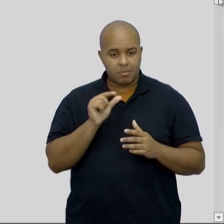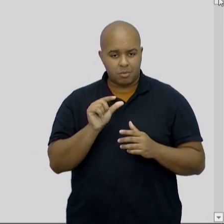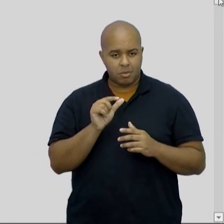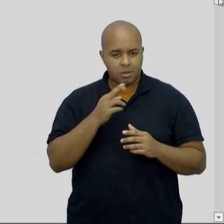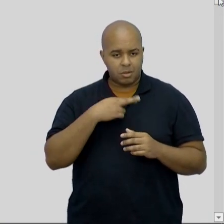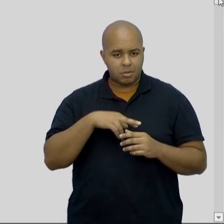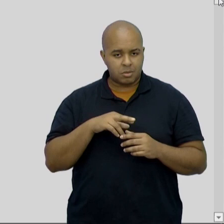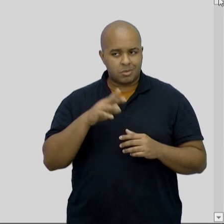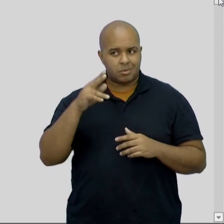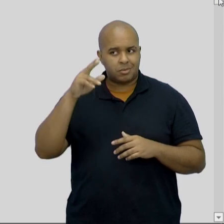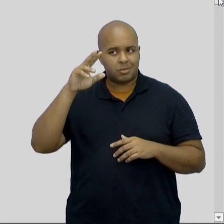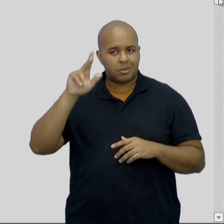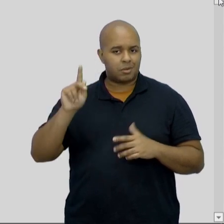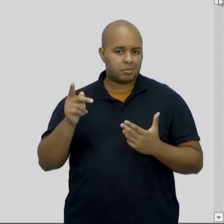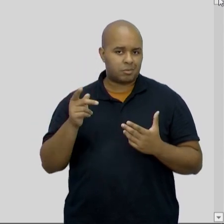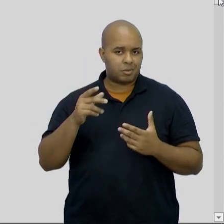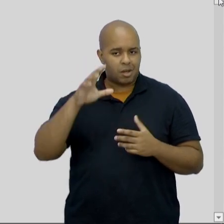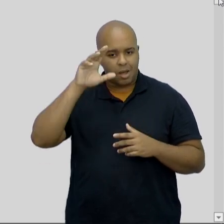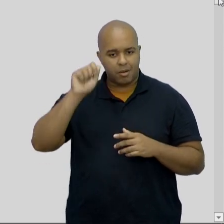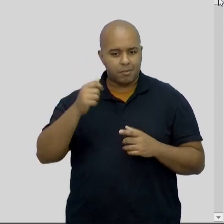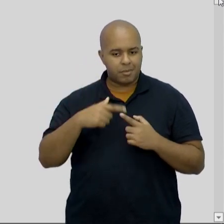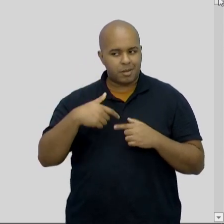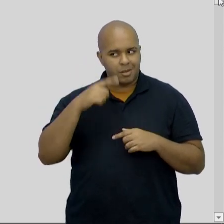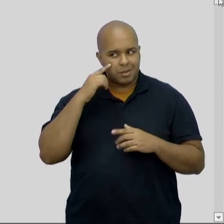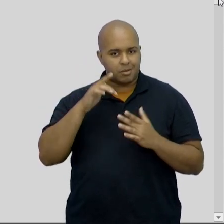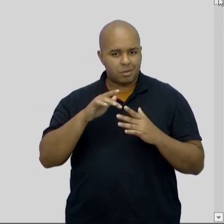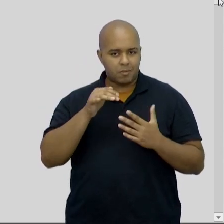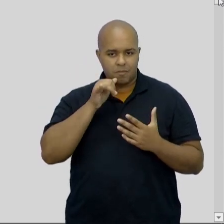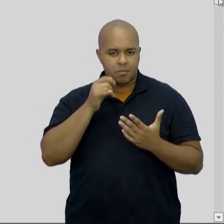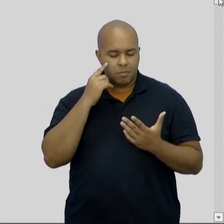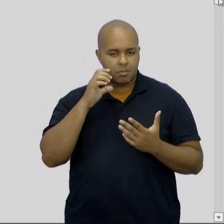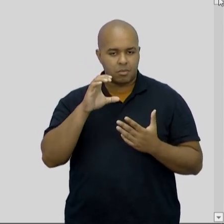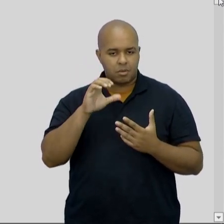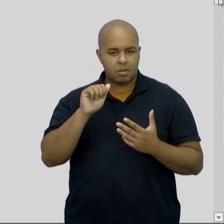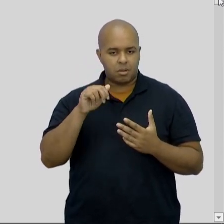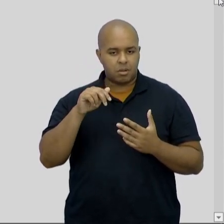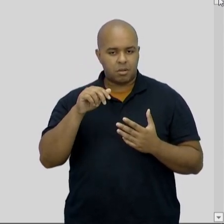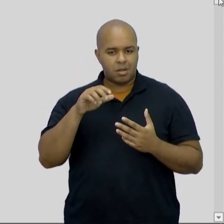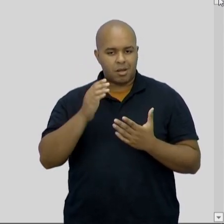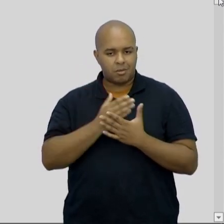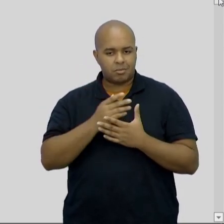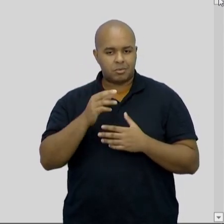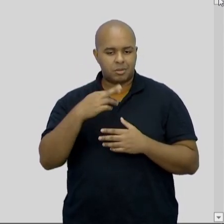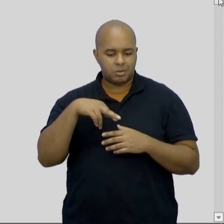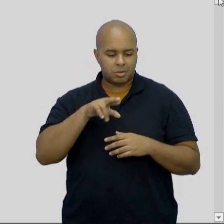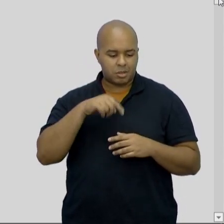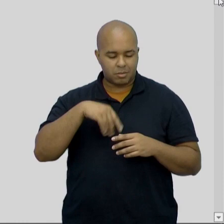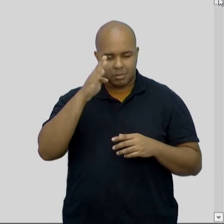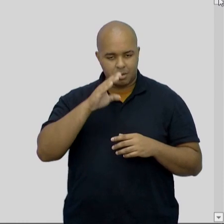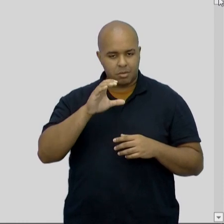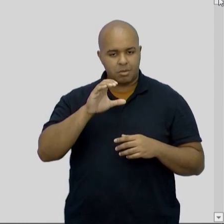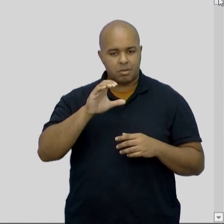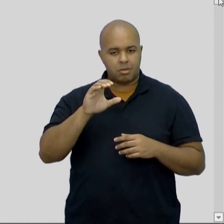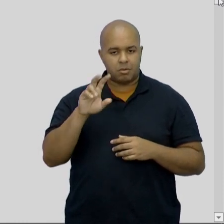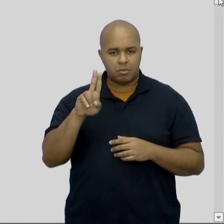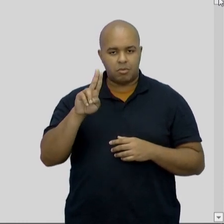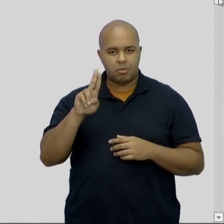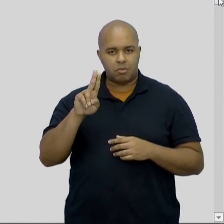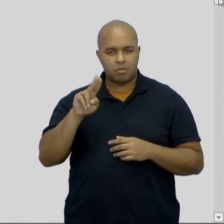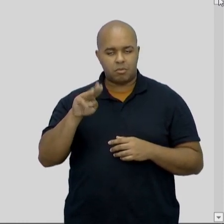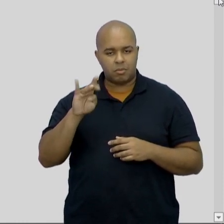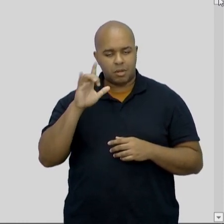pouquíssimas religiões africanas, porque a gente tem contato, por exemplo, com o candomblé e umbanda aqui no Brasil e parece que fica